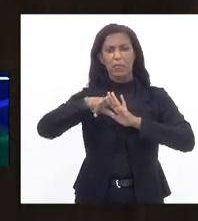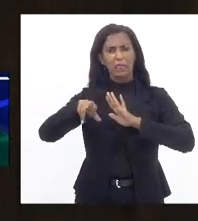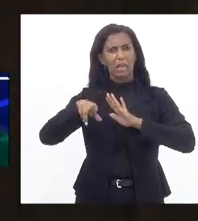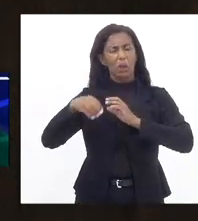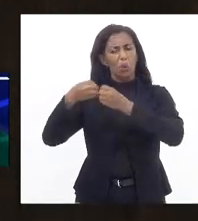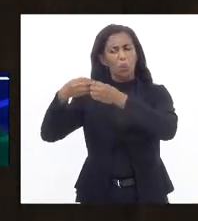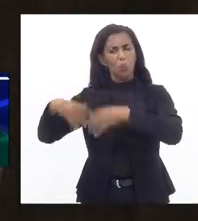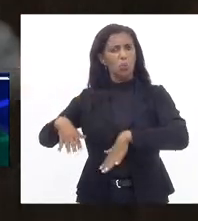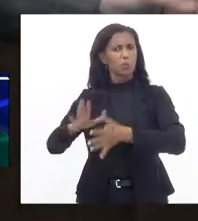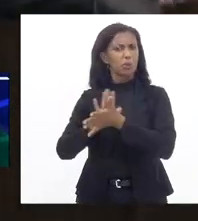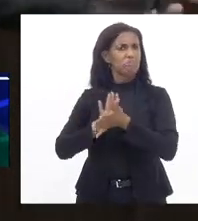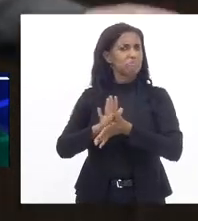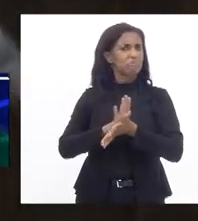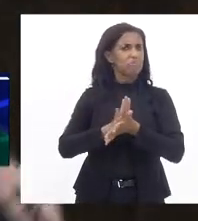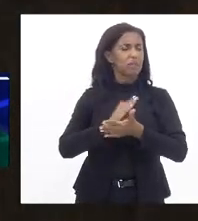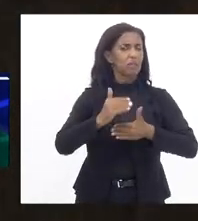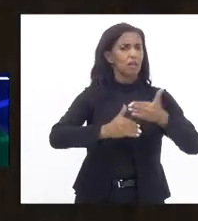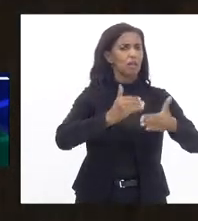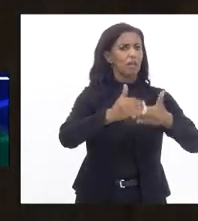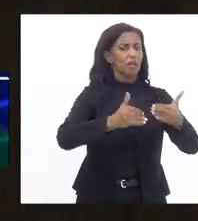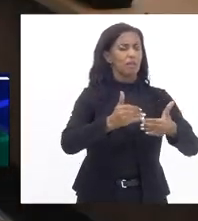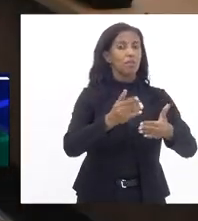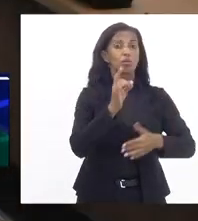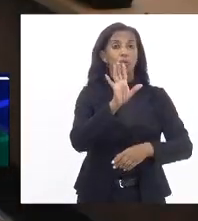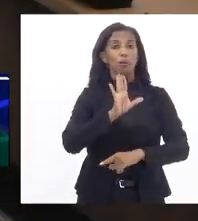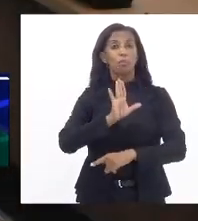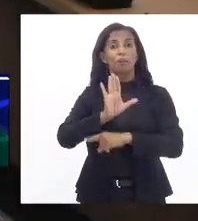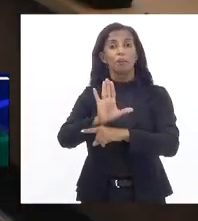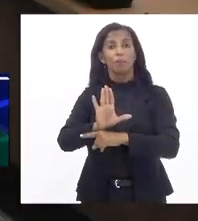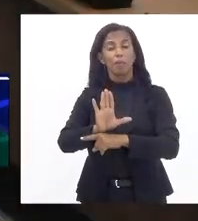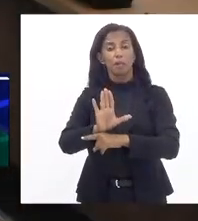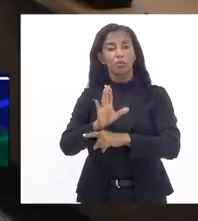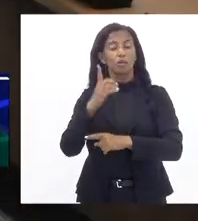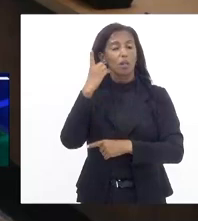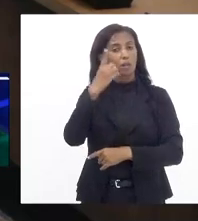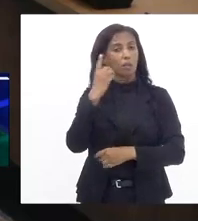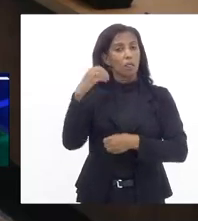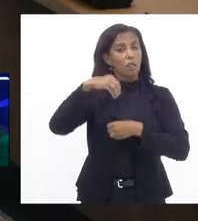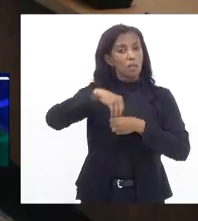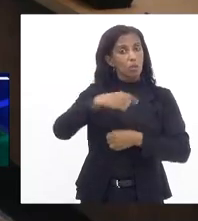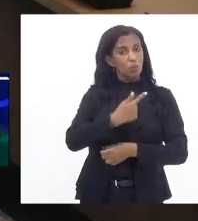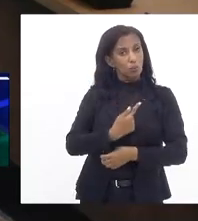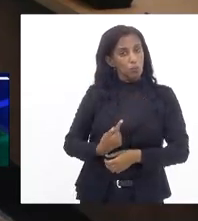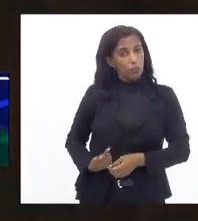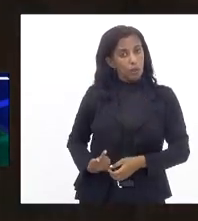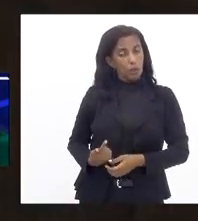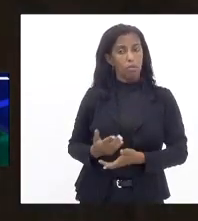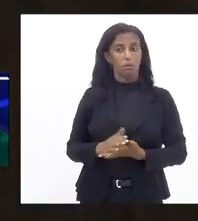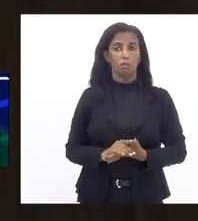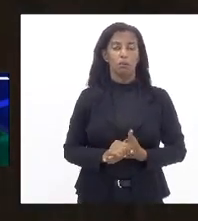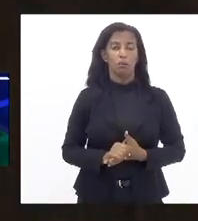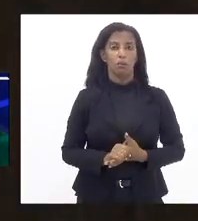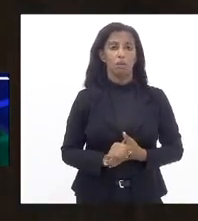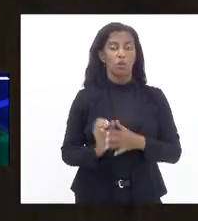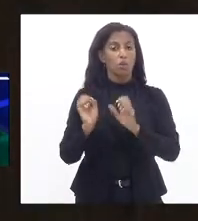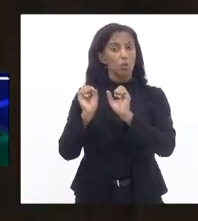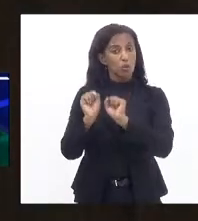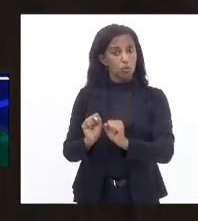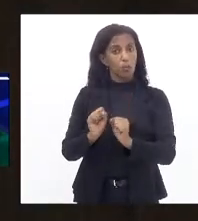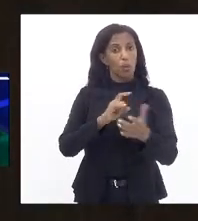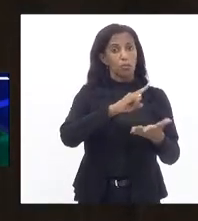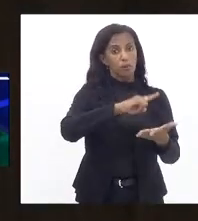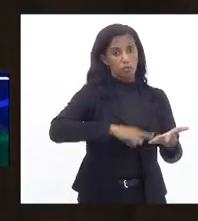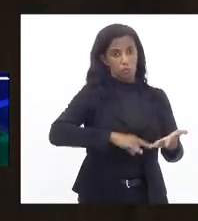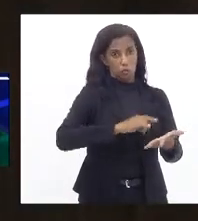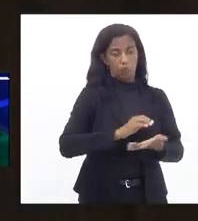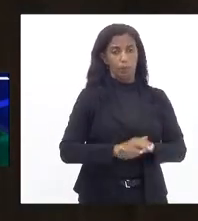avanço do projeto, eu só peço para poder ajudar a Vossa Excelência no trâmite dentro do governo de posse dessa